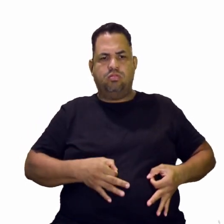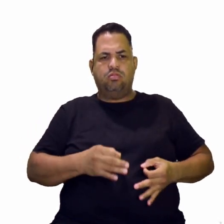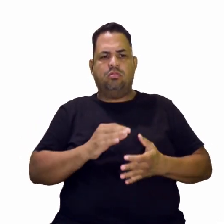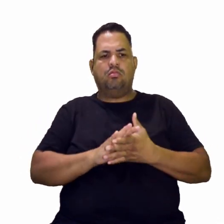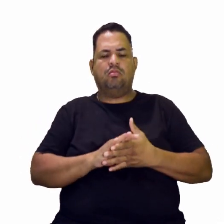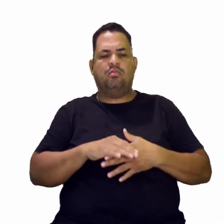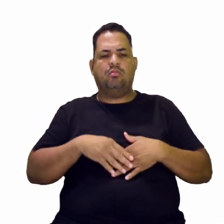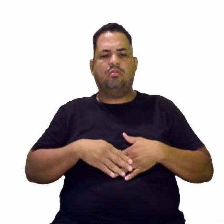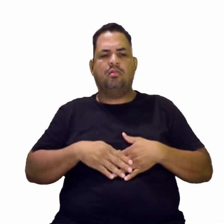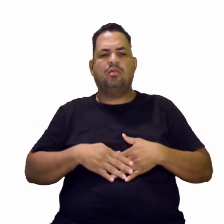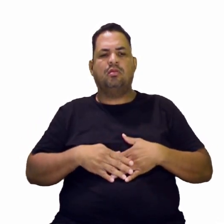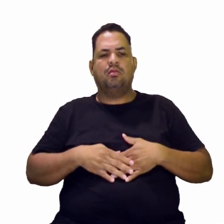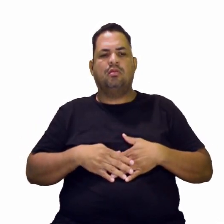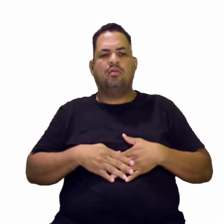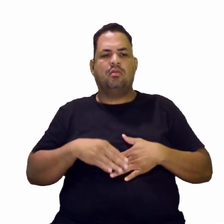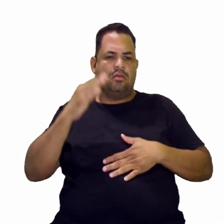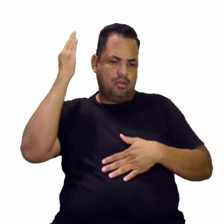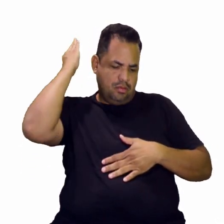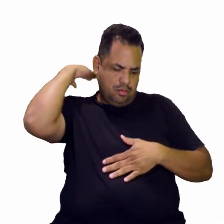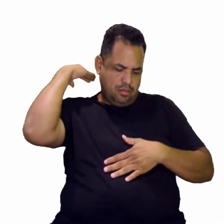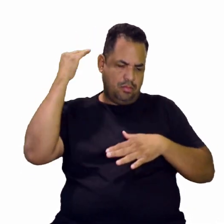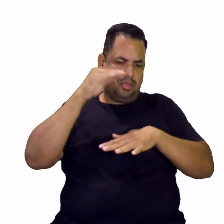Camelo e rato canguru,